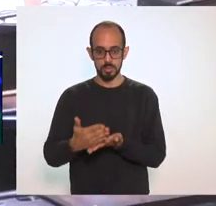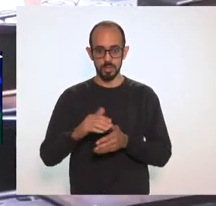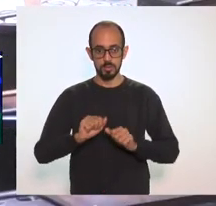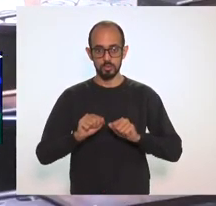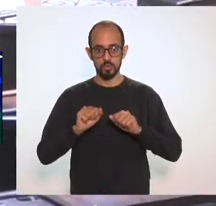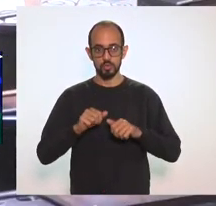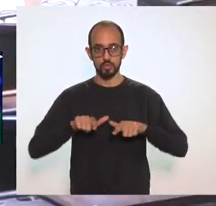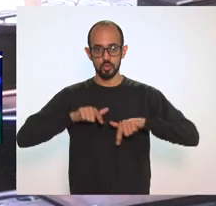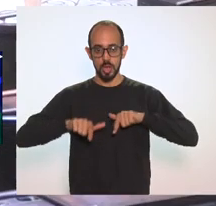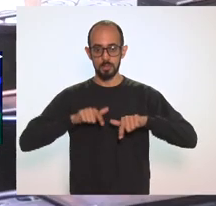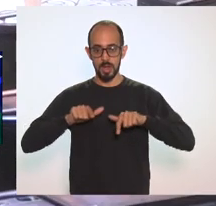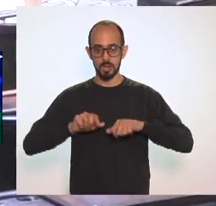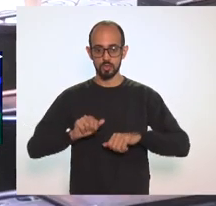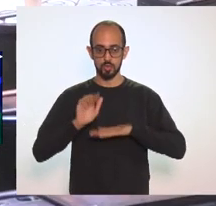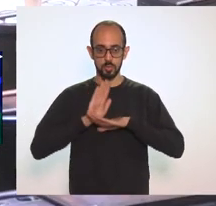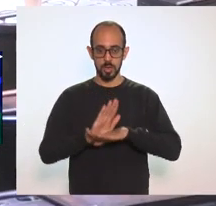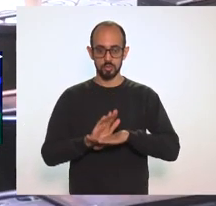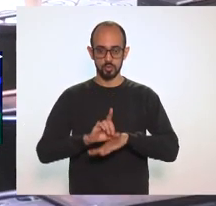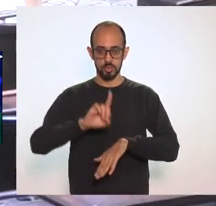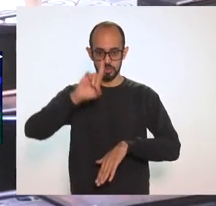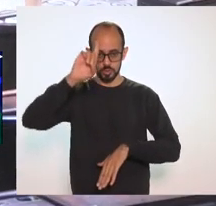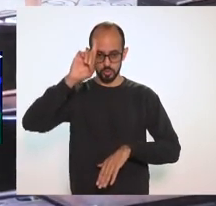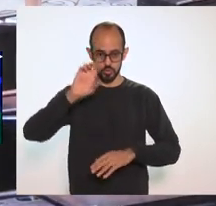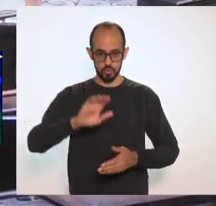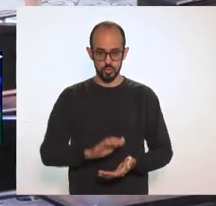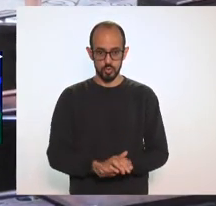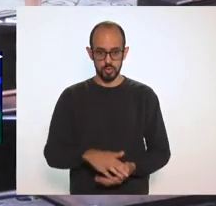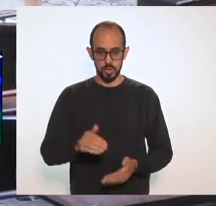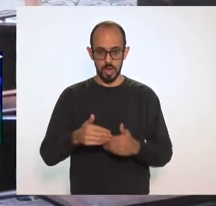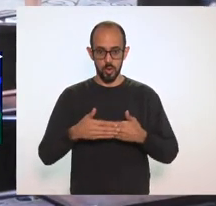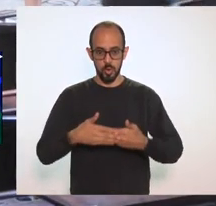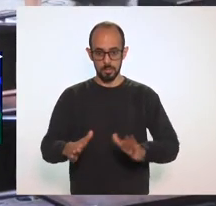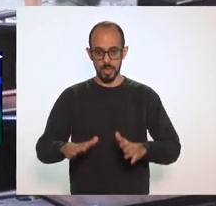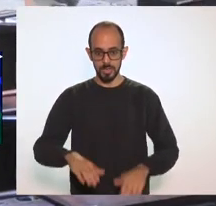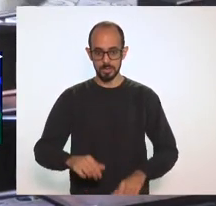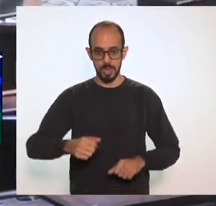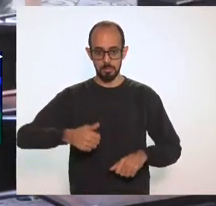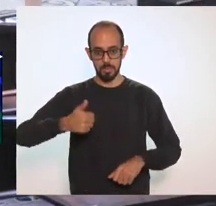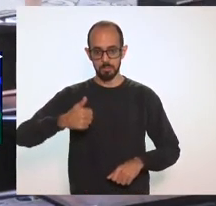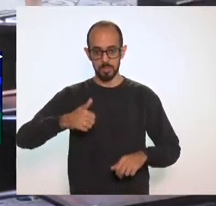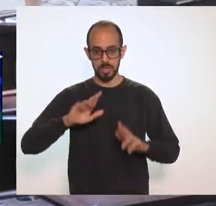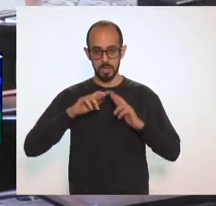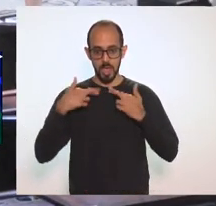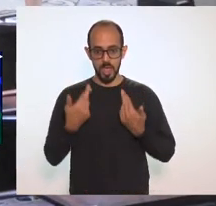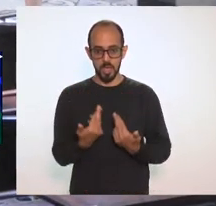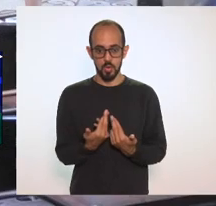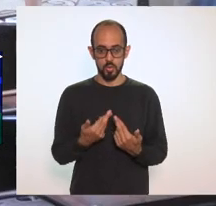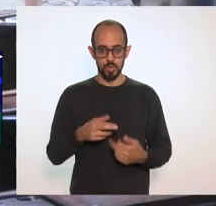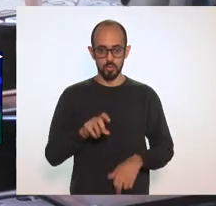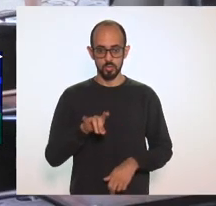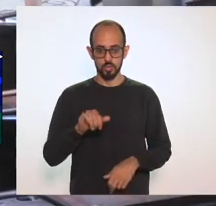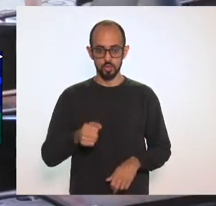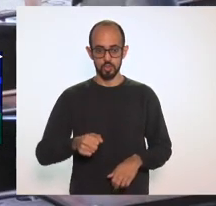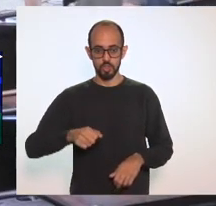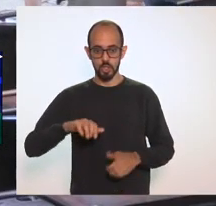trabalhos. Está aberta a primeira sessão extraordinária do dia 24 de março, Dia Mundial de